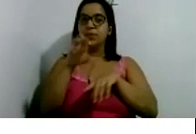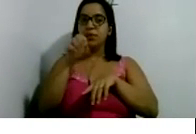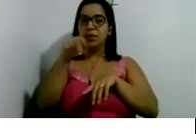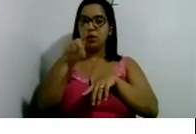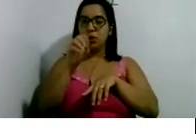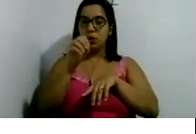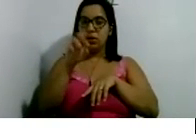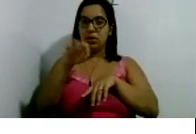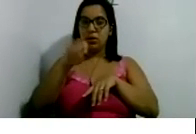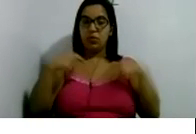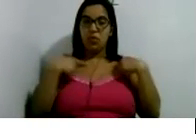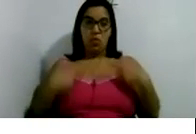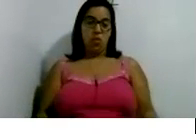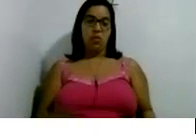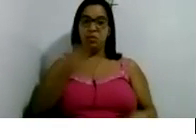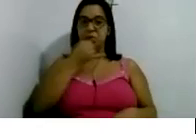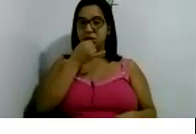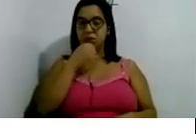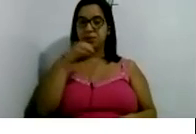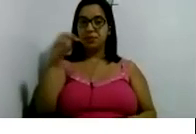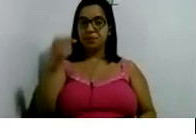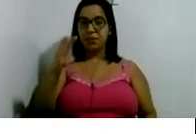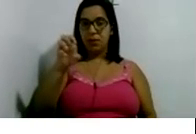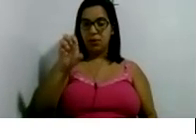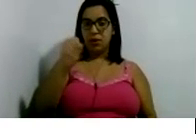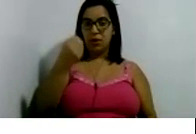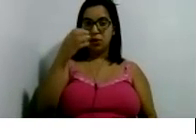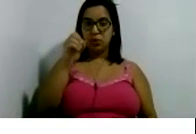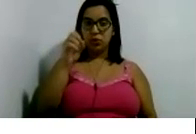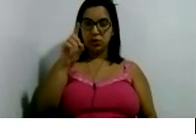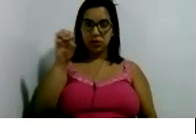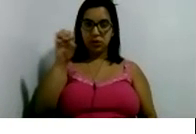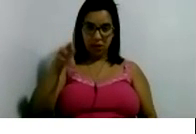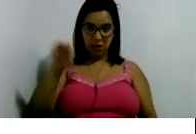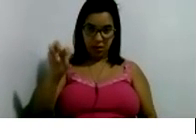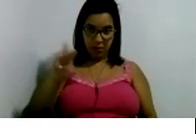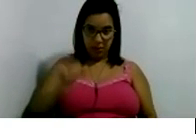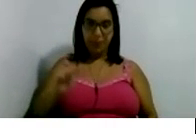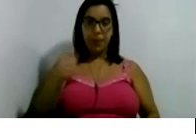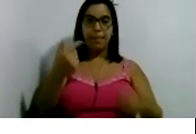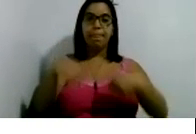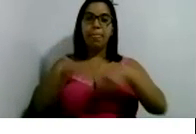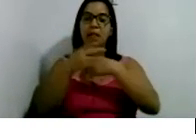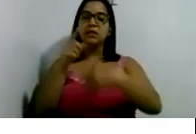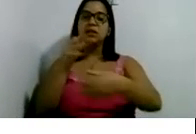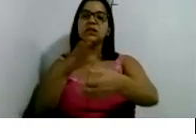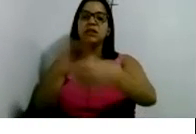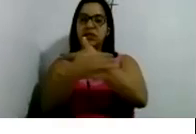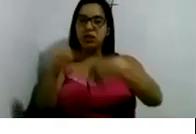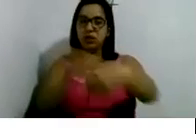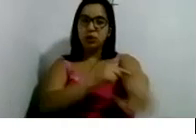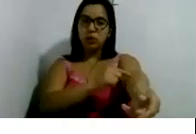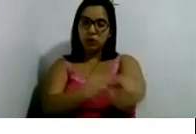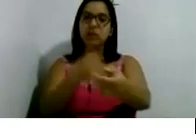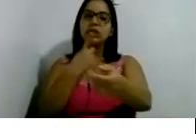pulmões. Mesoderma, tecidos de revestimento das partes dos vasos sanguíneos e os tecidos muscular, ósseo